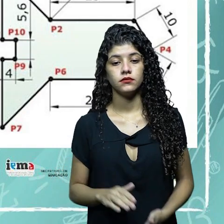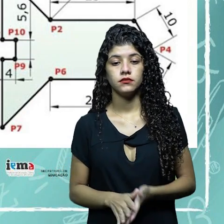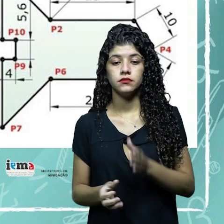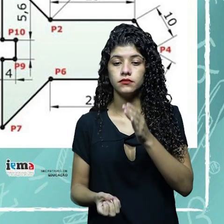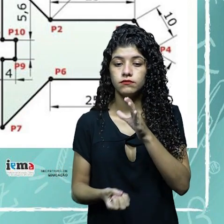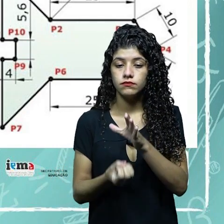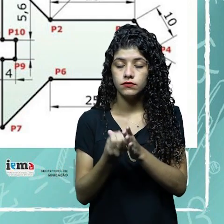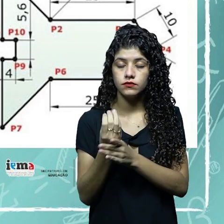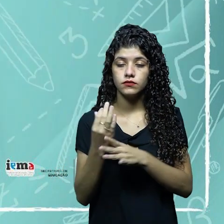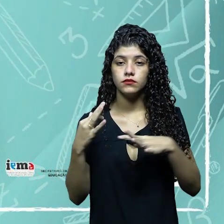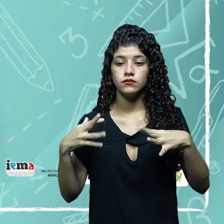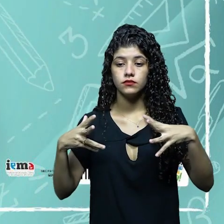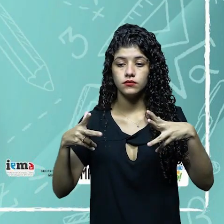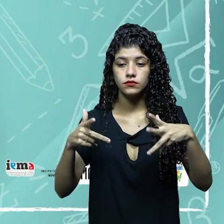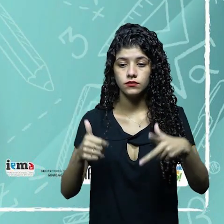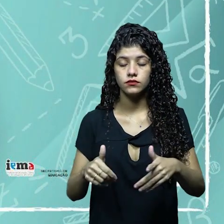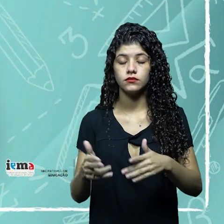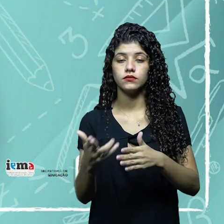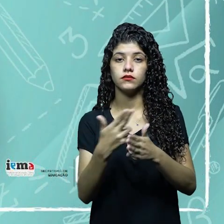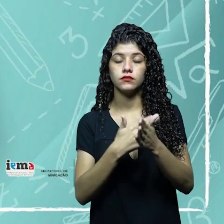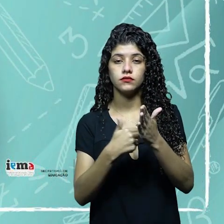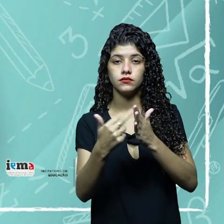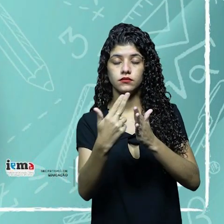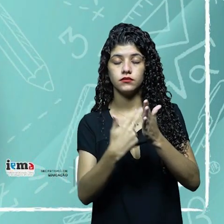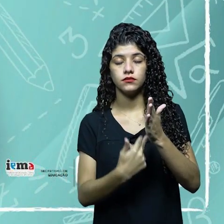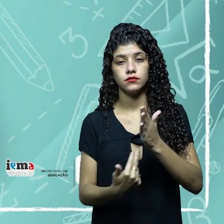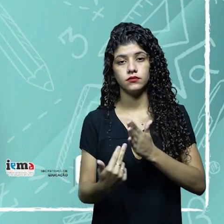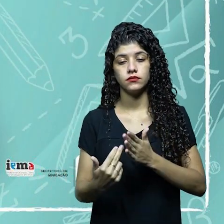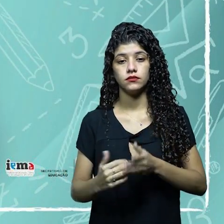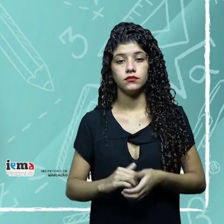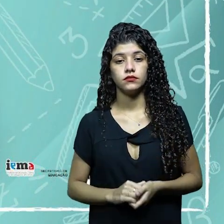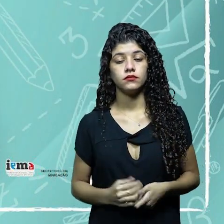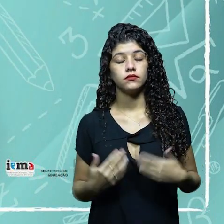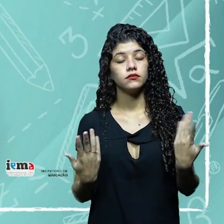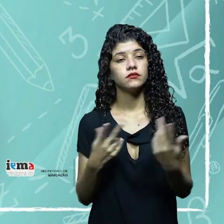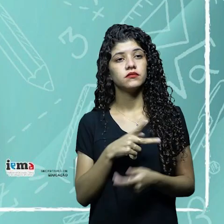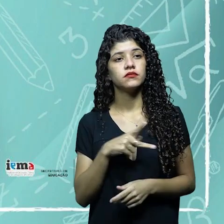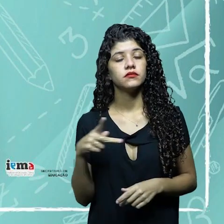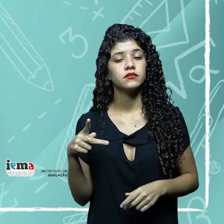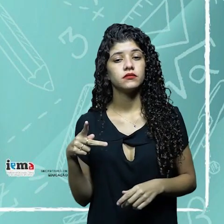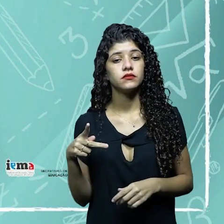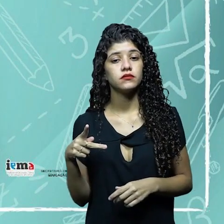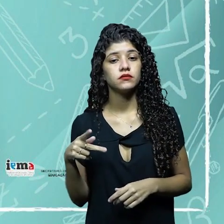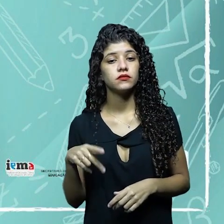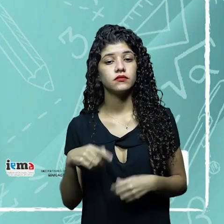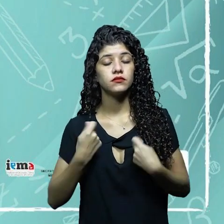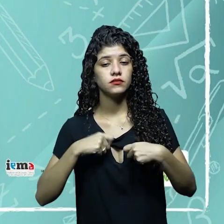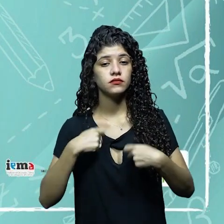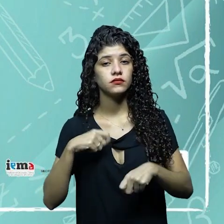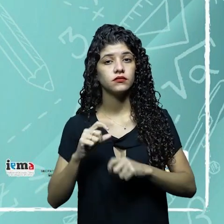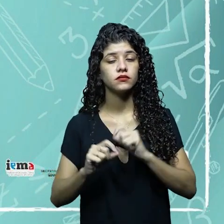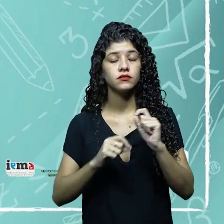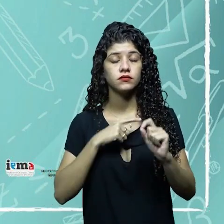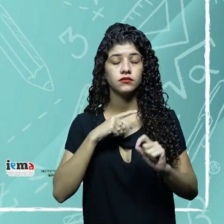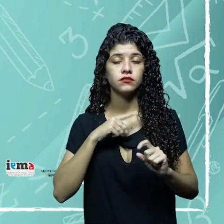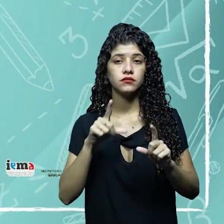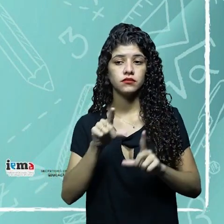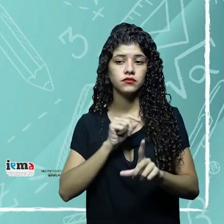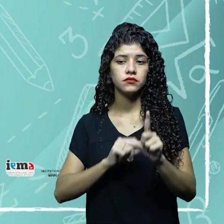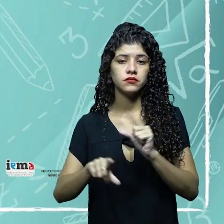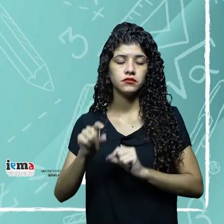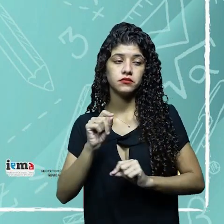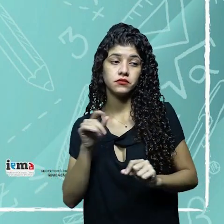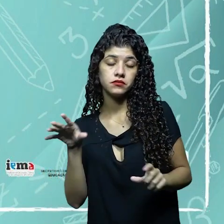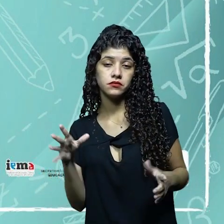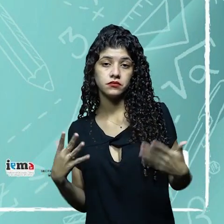né, através disso. Mas, professora, eu tenho outras opções de fazer, se eu não quiser utilizar as